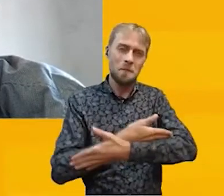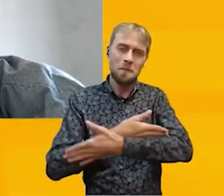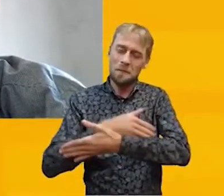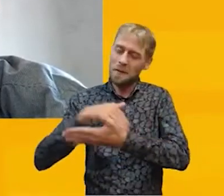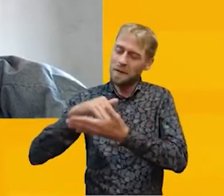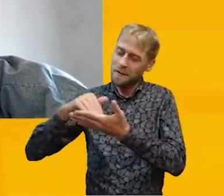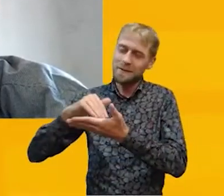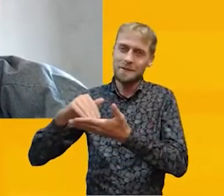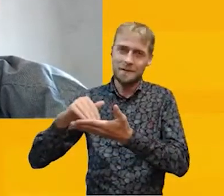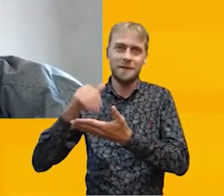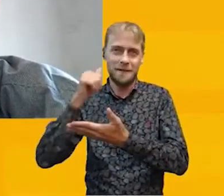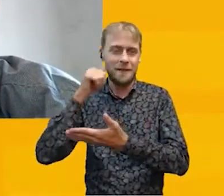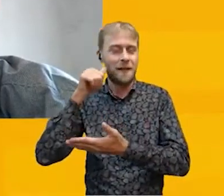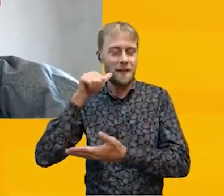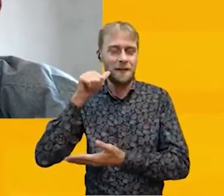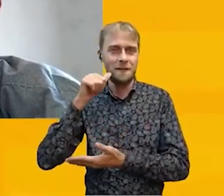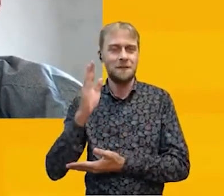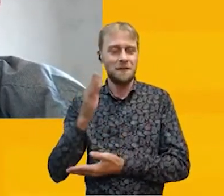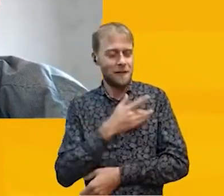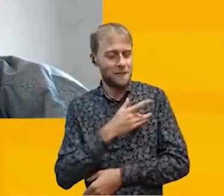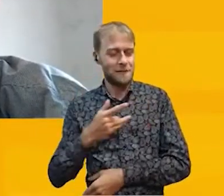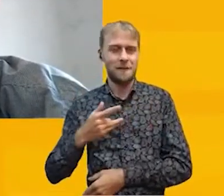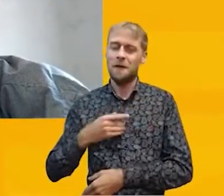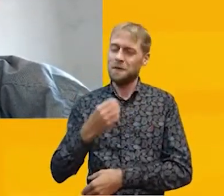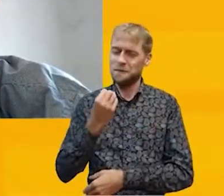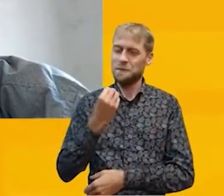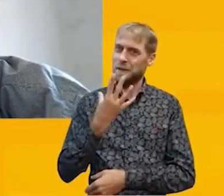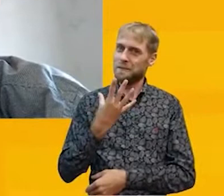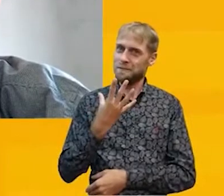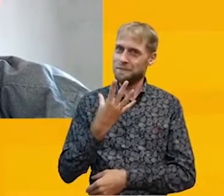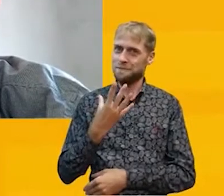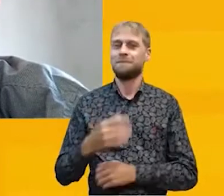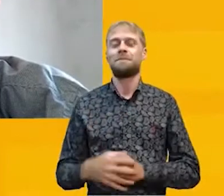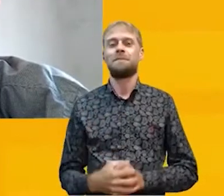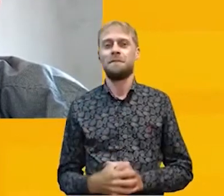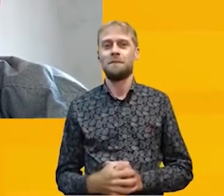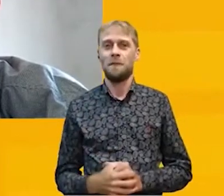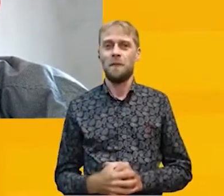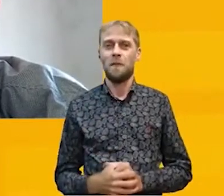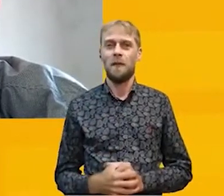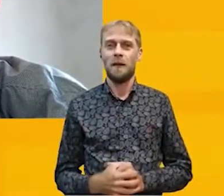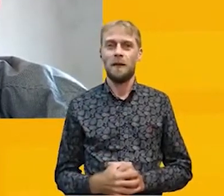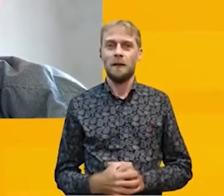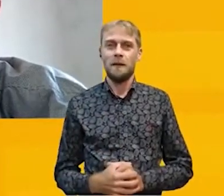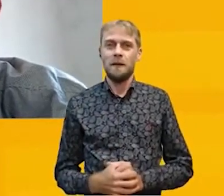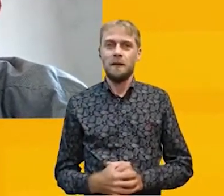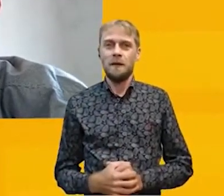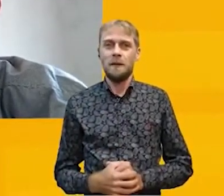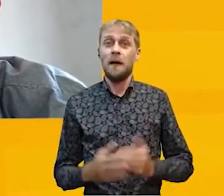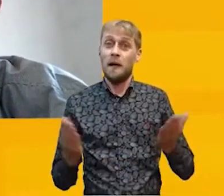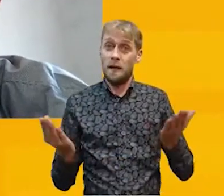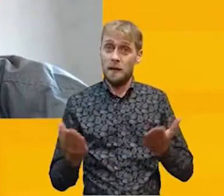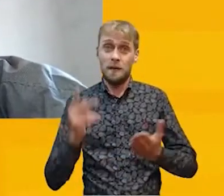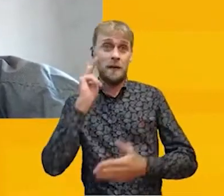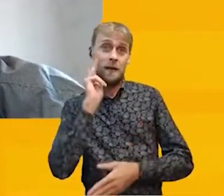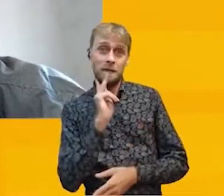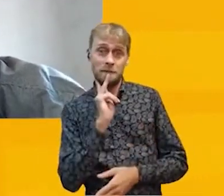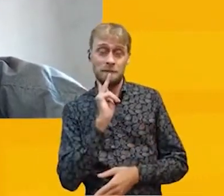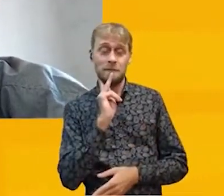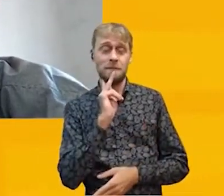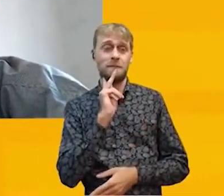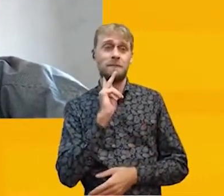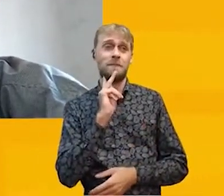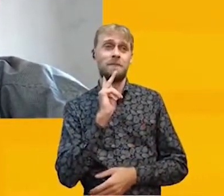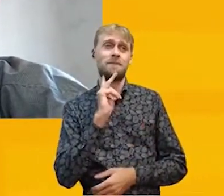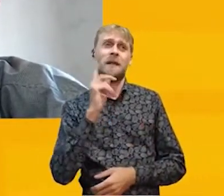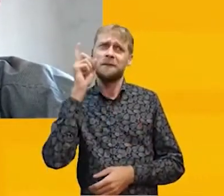graças a Deus, com saúde e tudo bem. Ralum, fica complicado de falar de você, né, meu amigo? Você foi